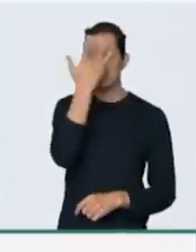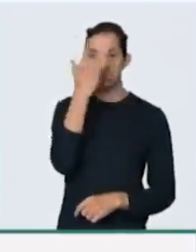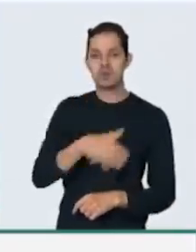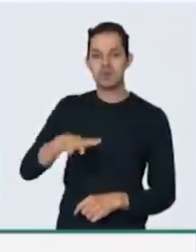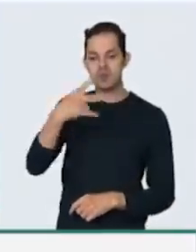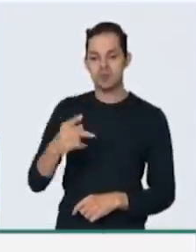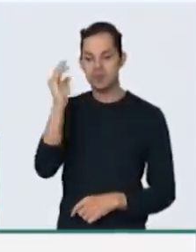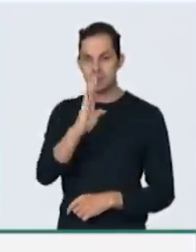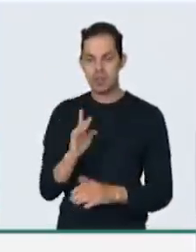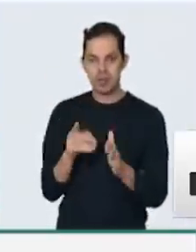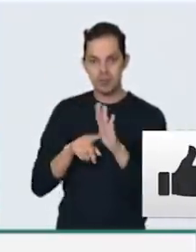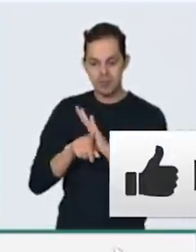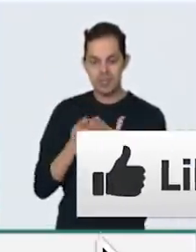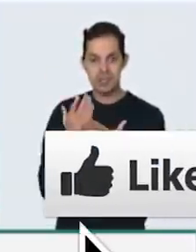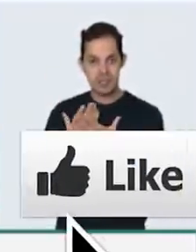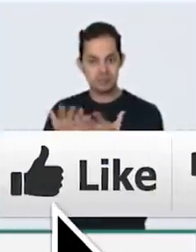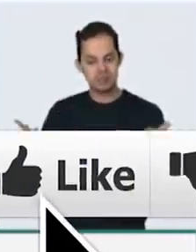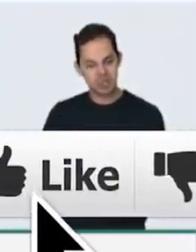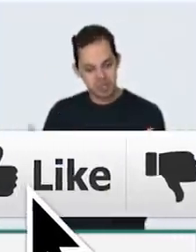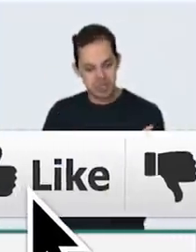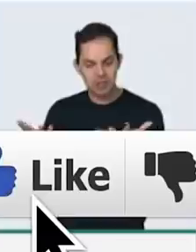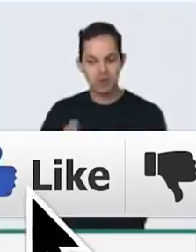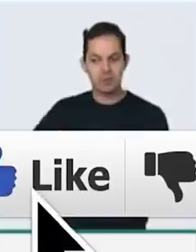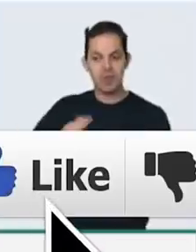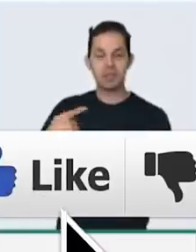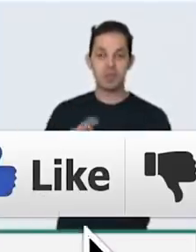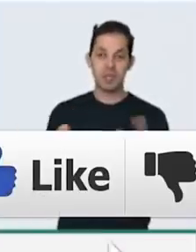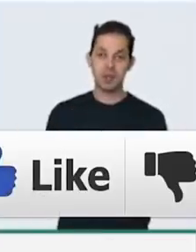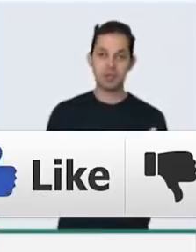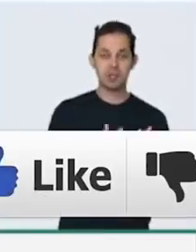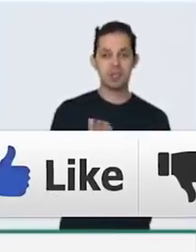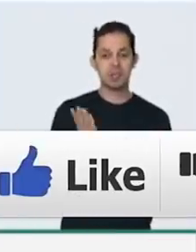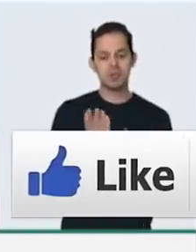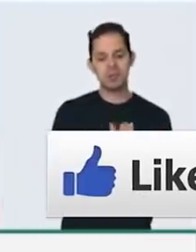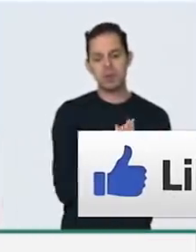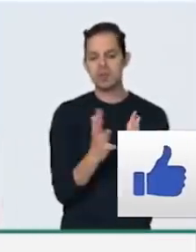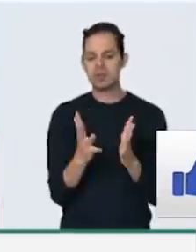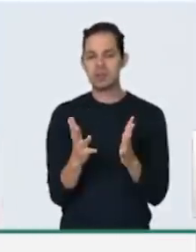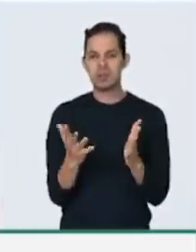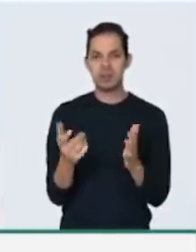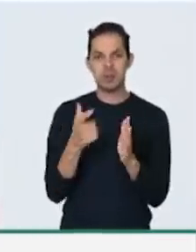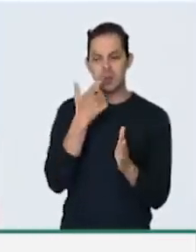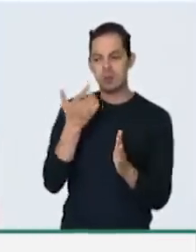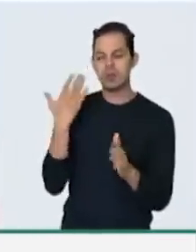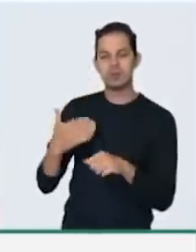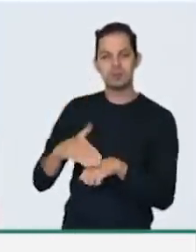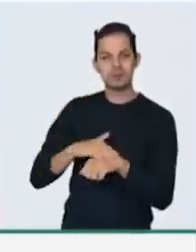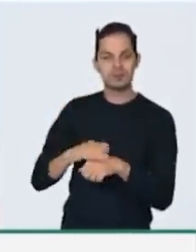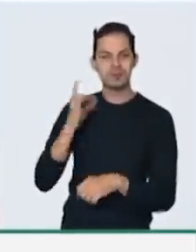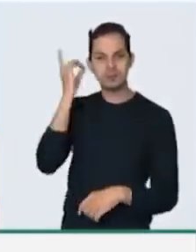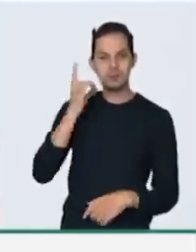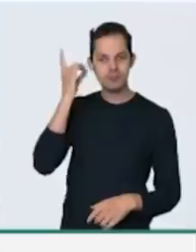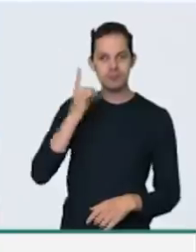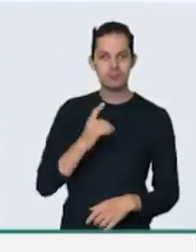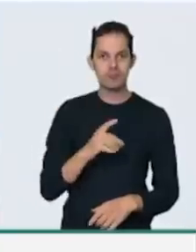Pesquisa e desenvolvimento passa a ter muito mais incentivo, porque hoje você tem processo, conversava agora há pouco com um colega, o deputado Zacarias